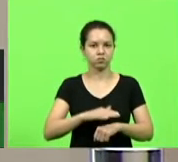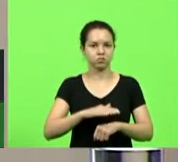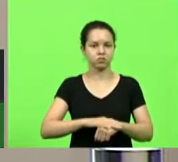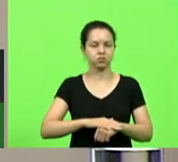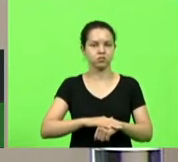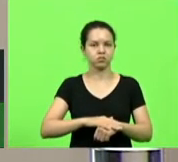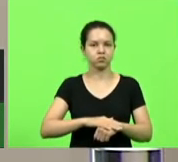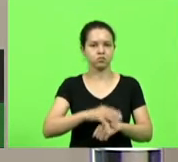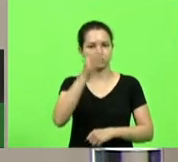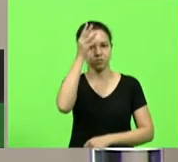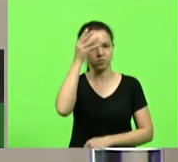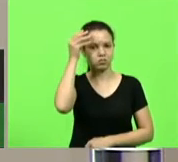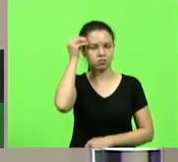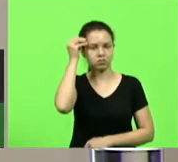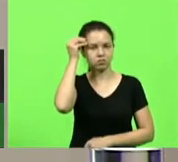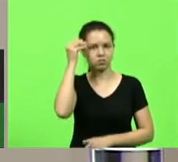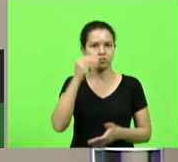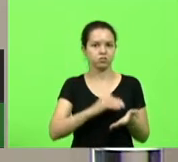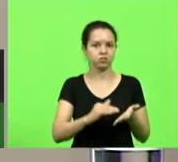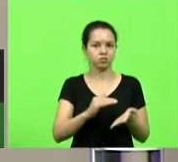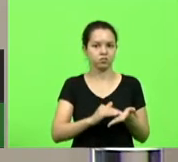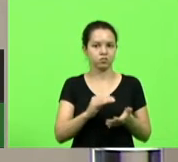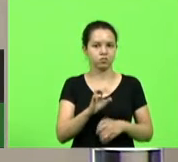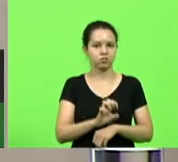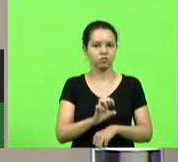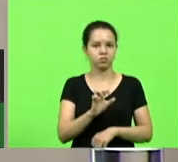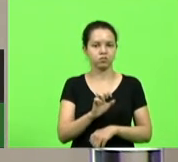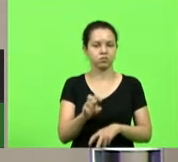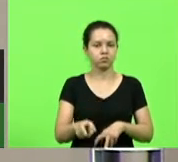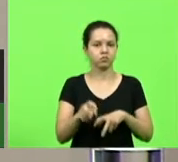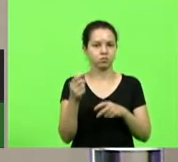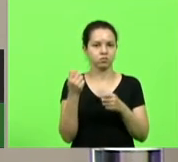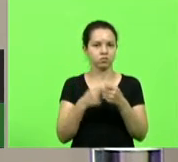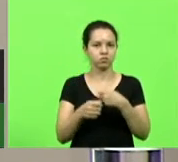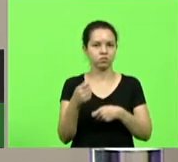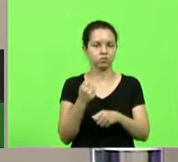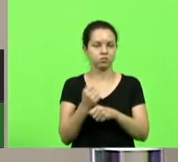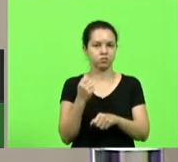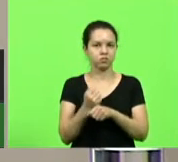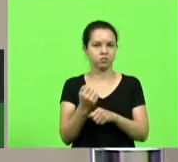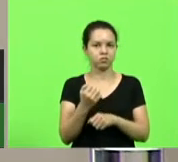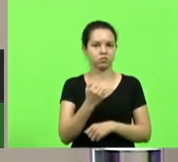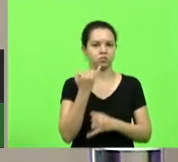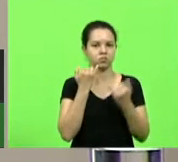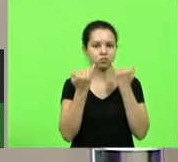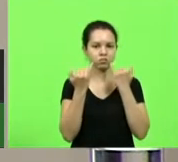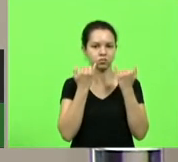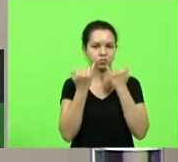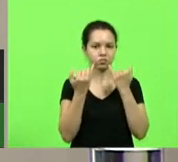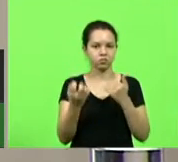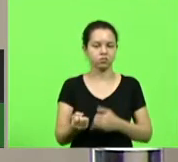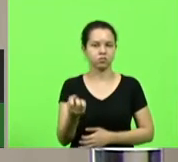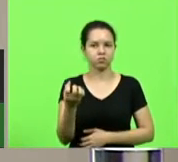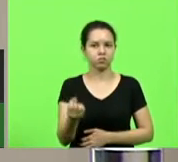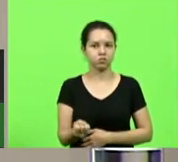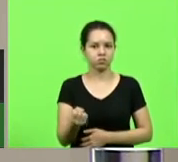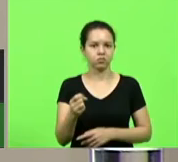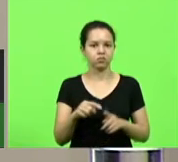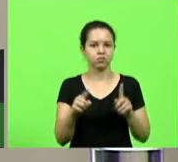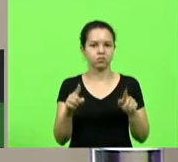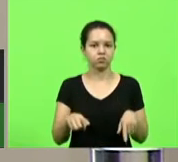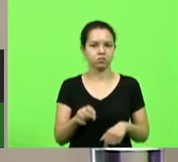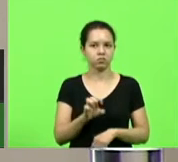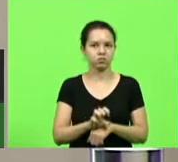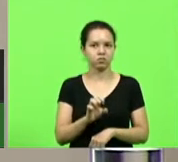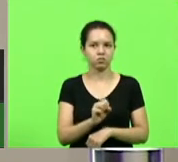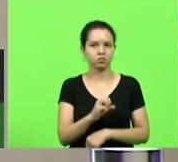solicitando ao secretário de Estado da Fazenda informações acerca da aposentadoria ou pensão do regime próprio de previdência dos servidores do Estado de Santa Catarina.